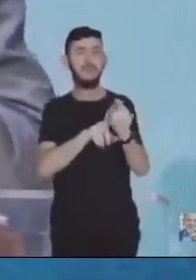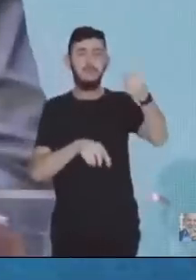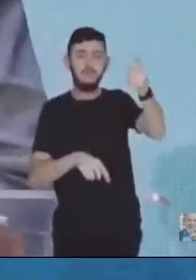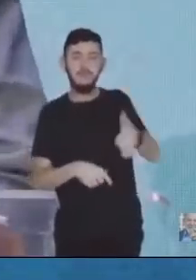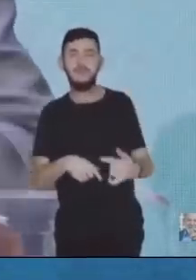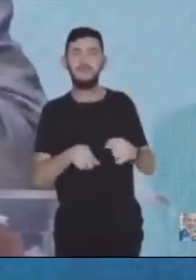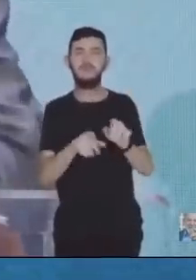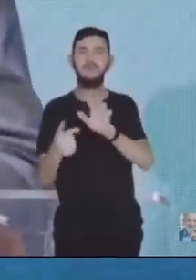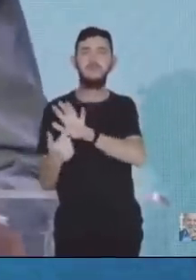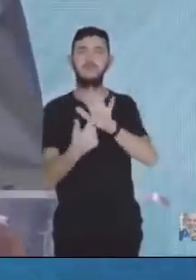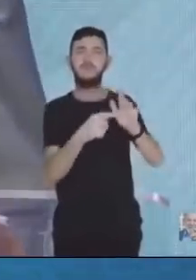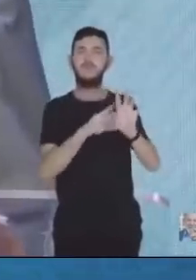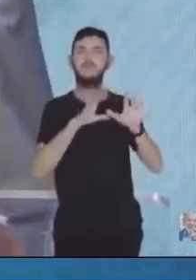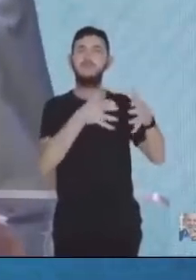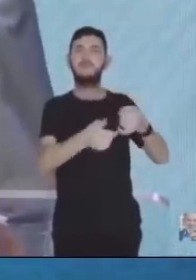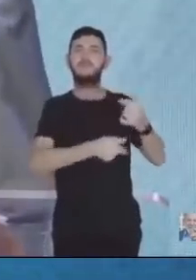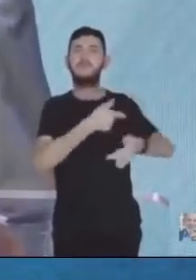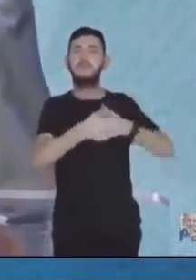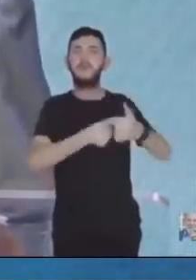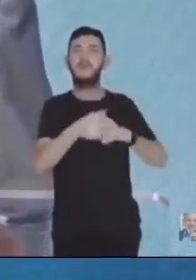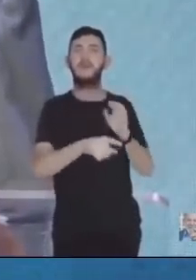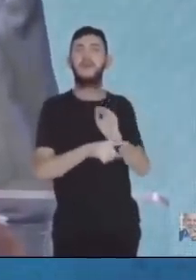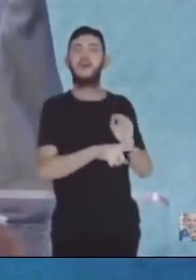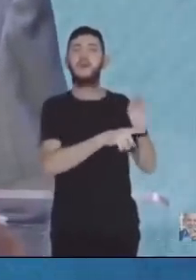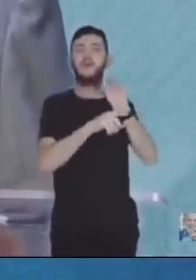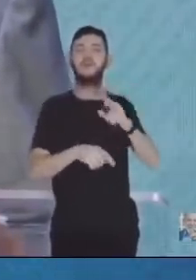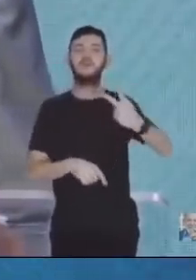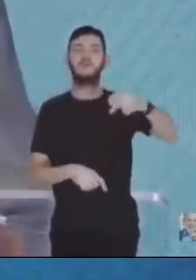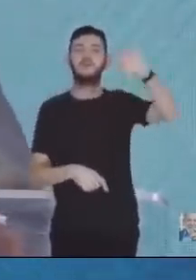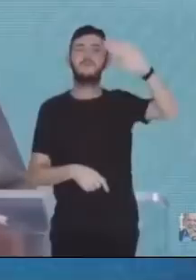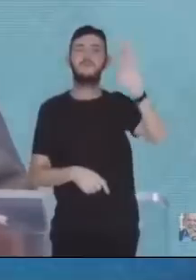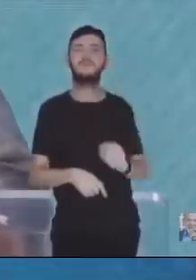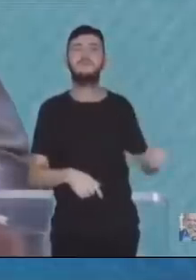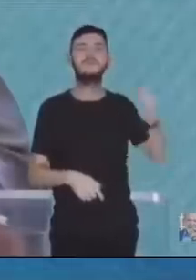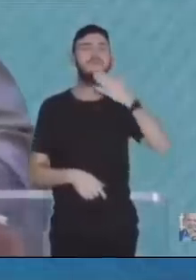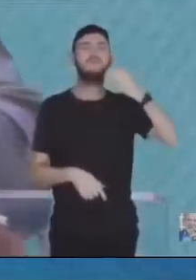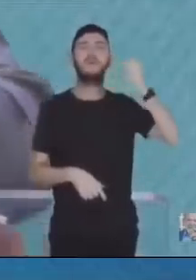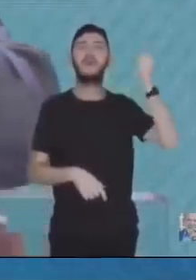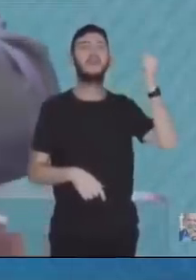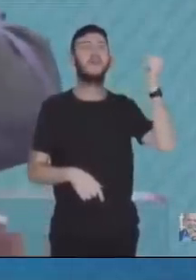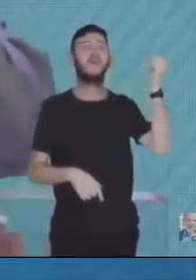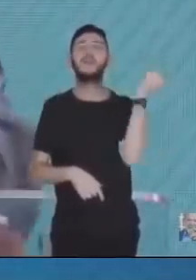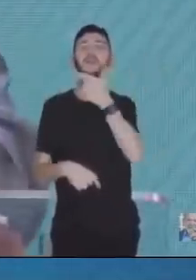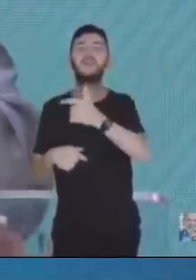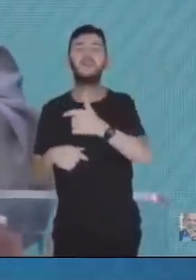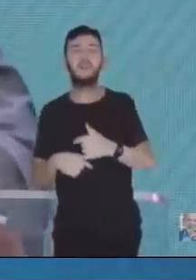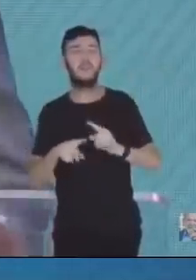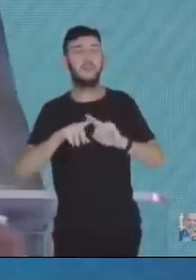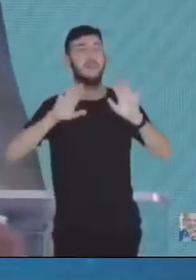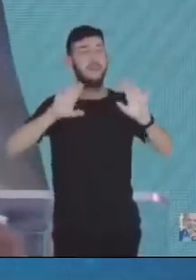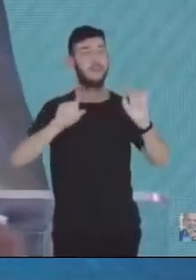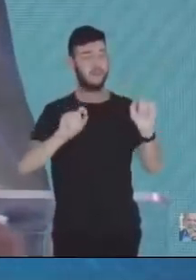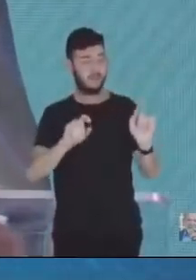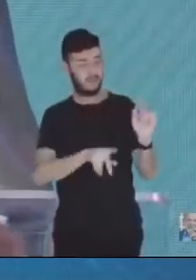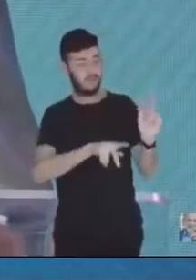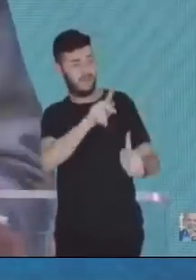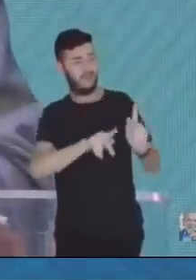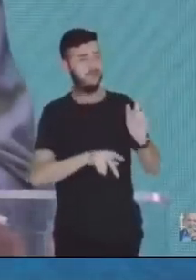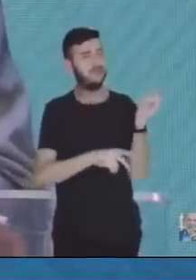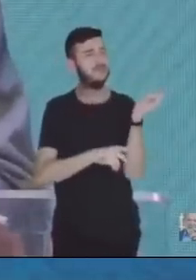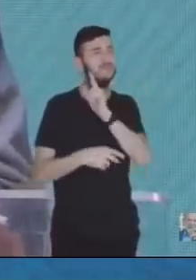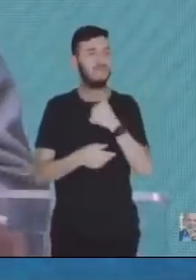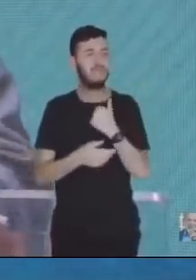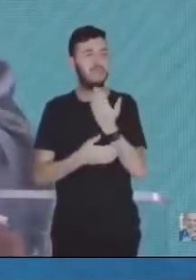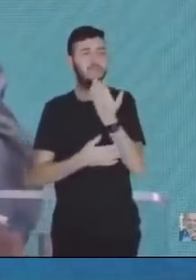cuidar deste país melhor do que ninguém, para que o nosso povo volte a fazer pelo menos 3 refeições por dia,